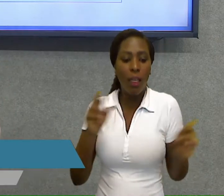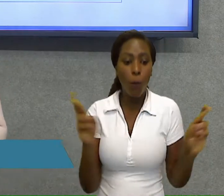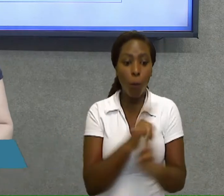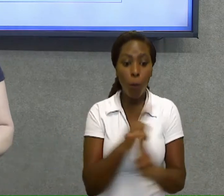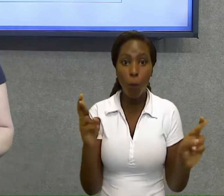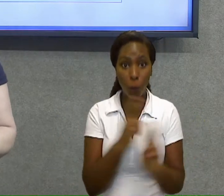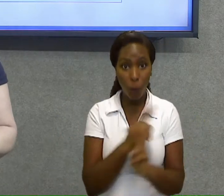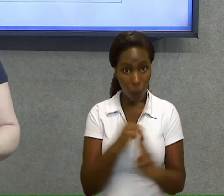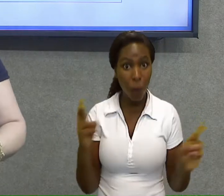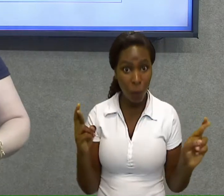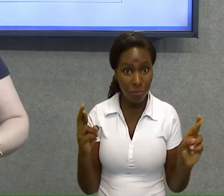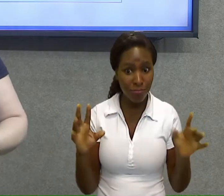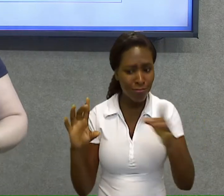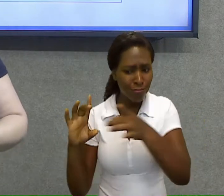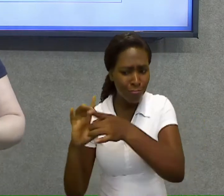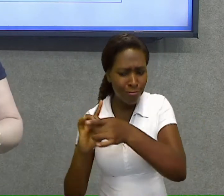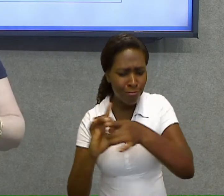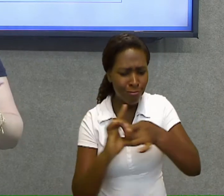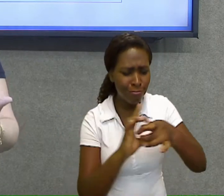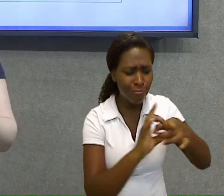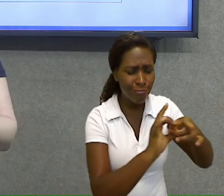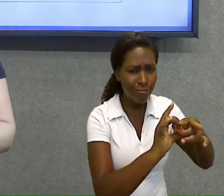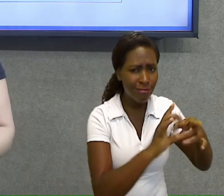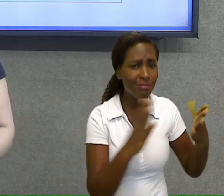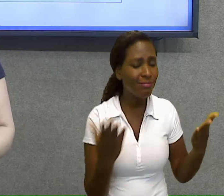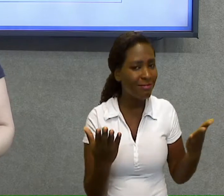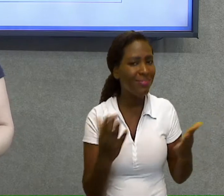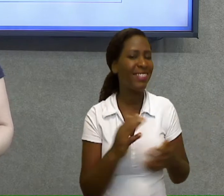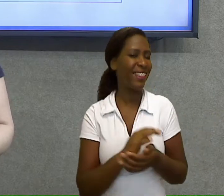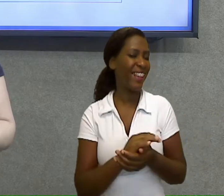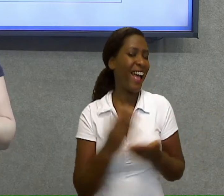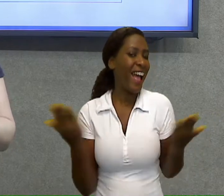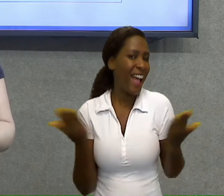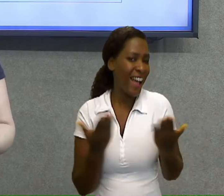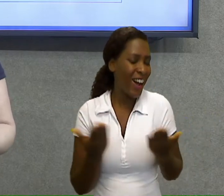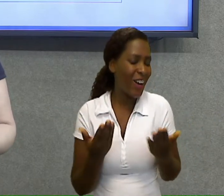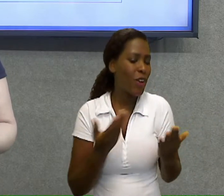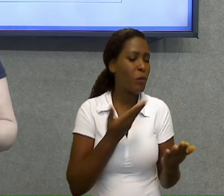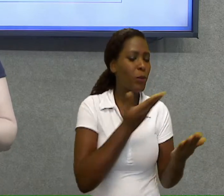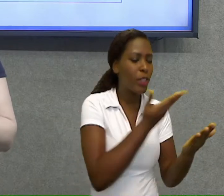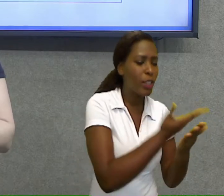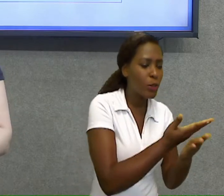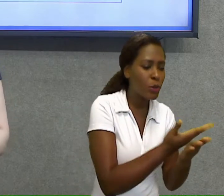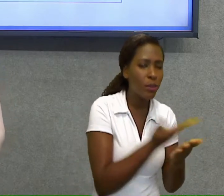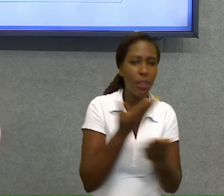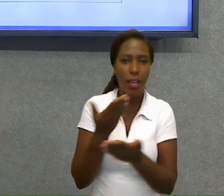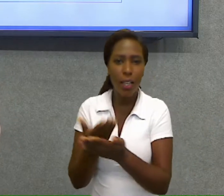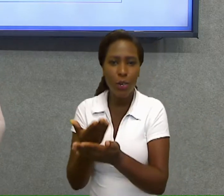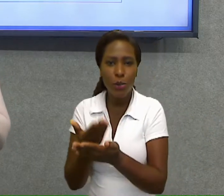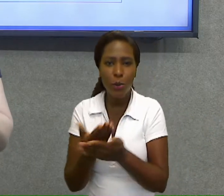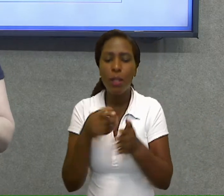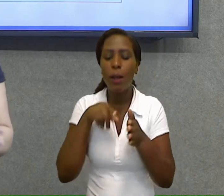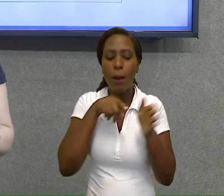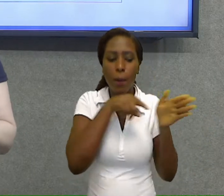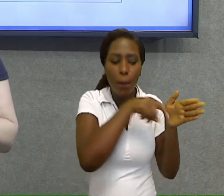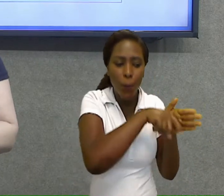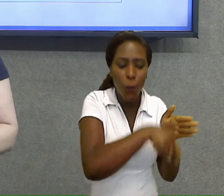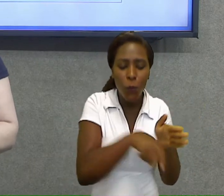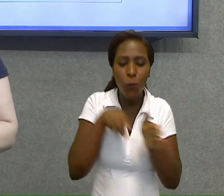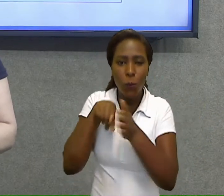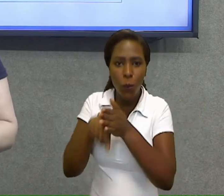para facilitar e entender o que é cada um deles, nós vamos definir. O